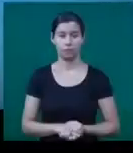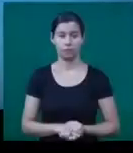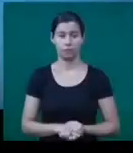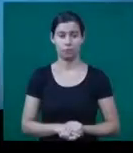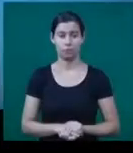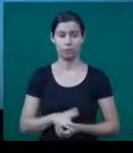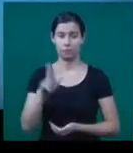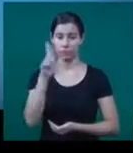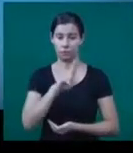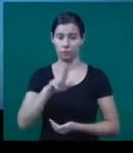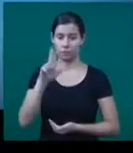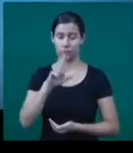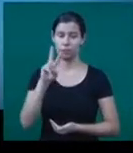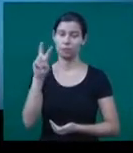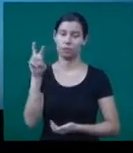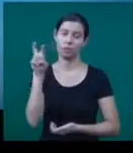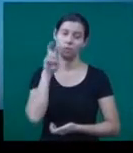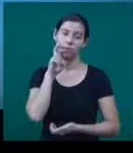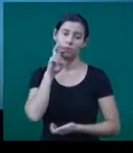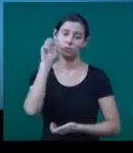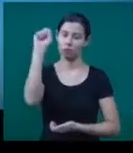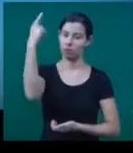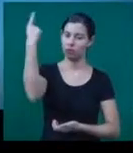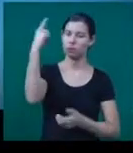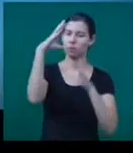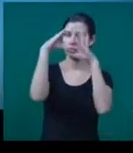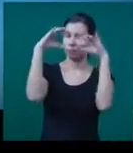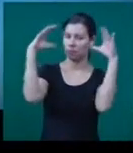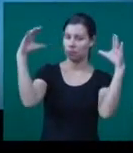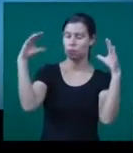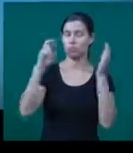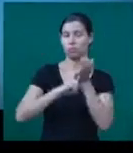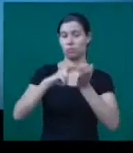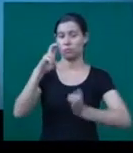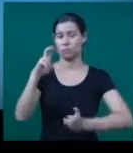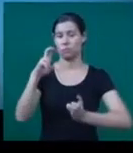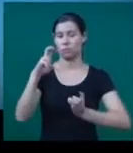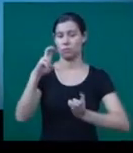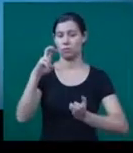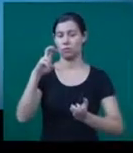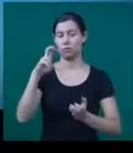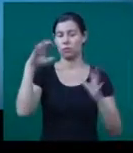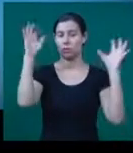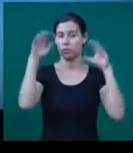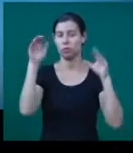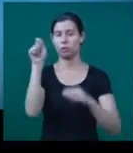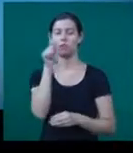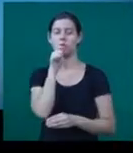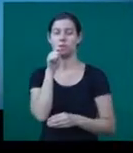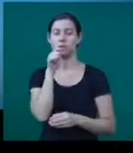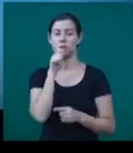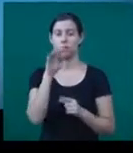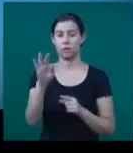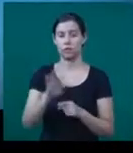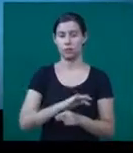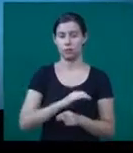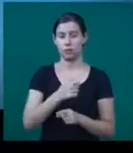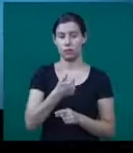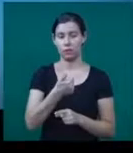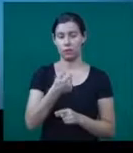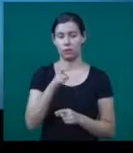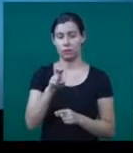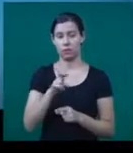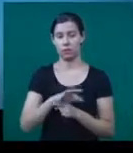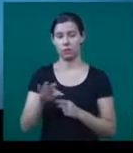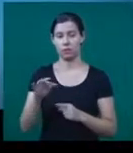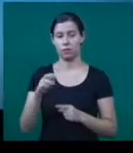Em Uberlândia, quinta-feira é de sol e aumento de nuvens pela manhã, sem previsão de chuva. Mínima de 15 e máxima